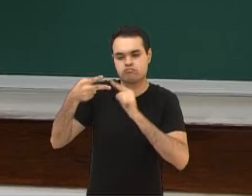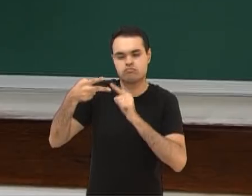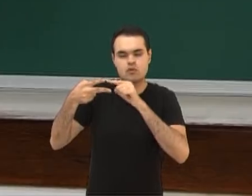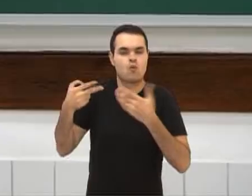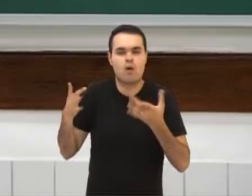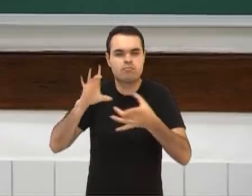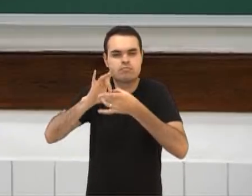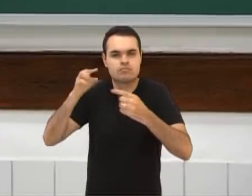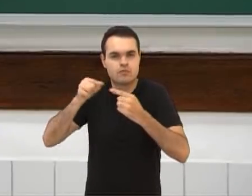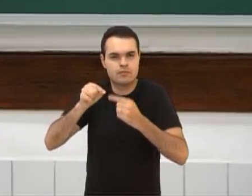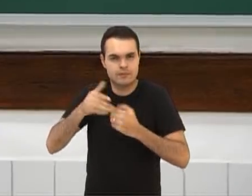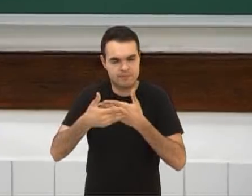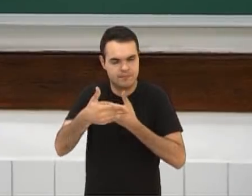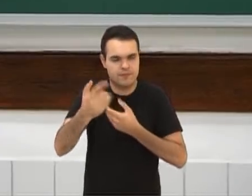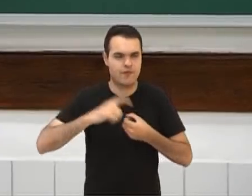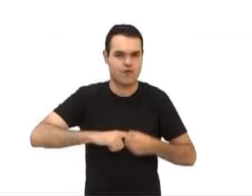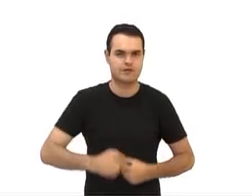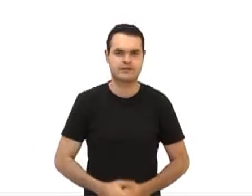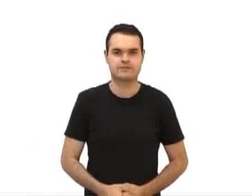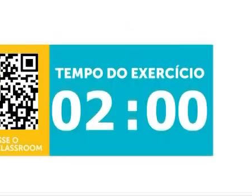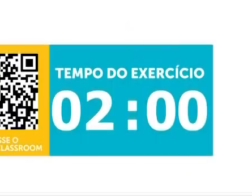dar um tempinho para vocês e a gente volta.